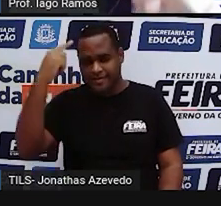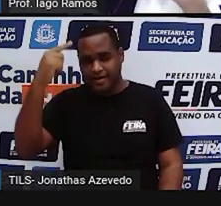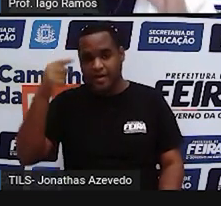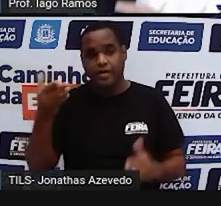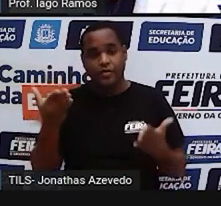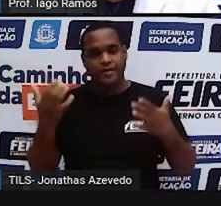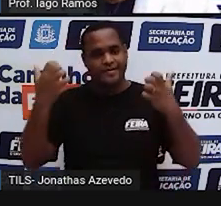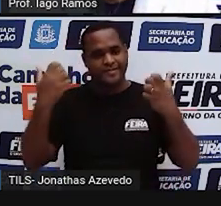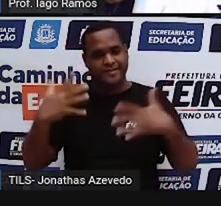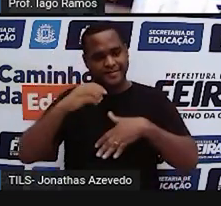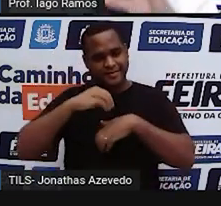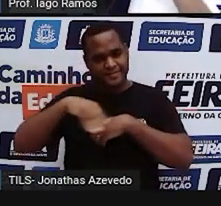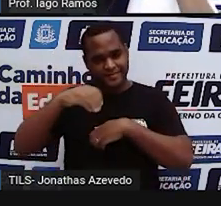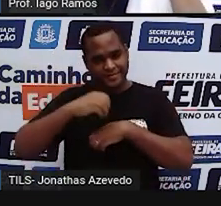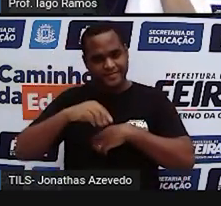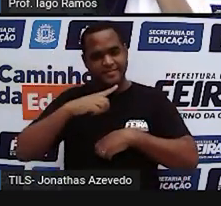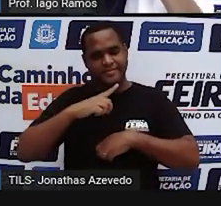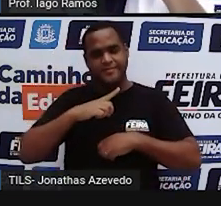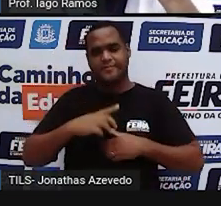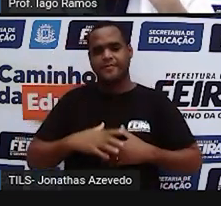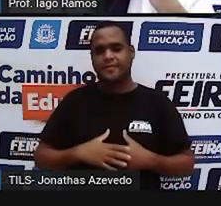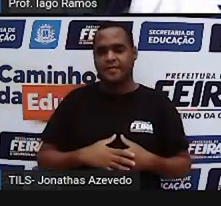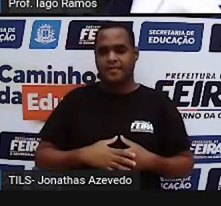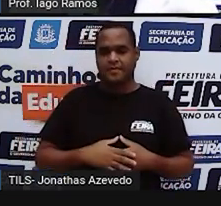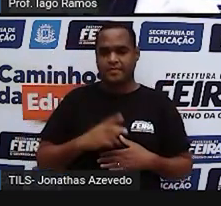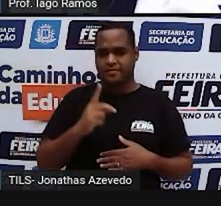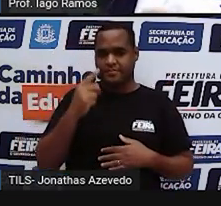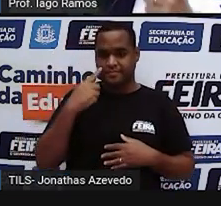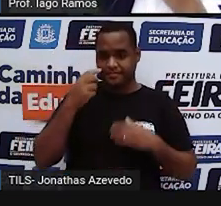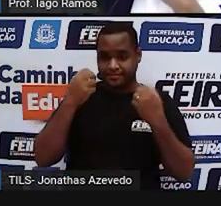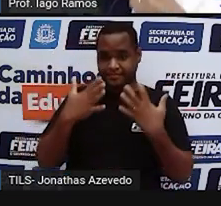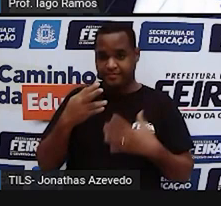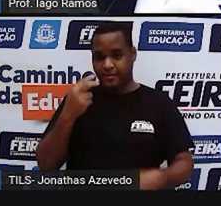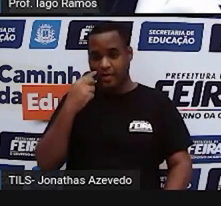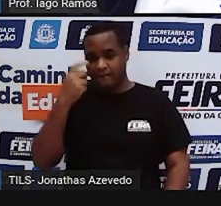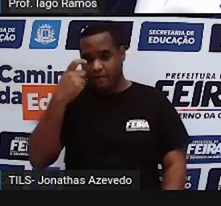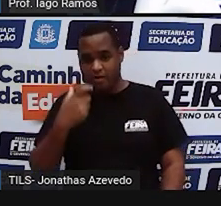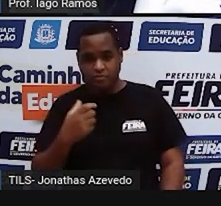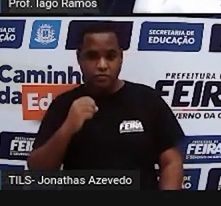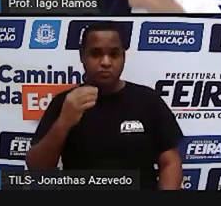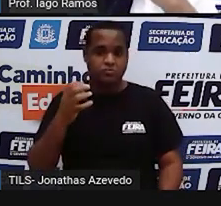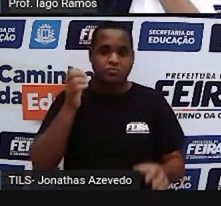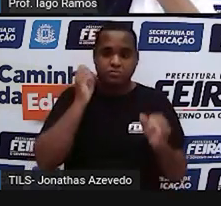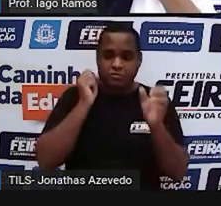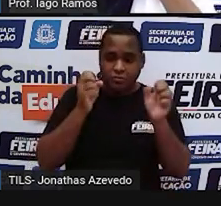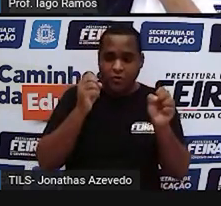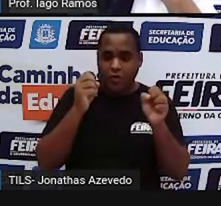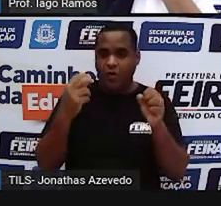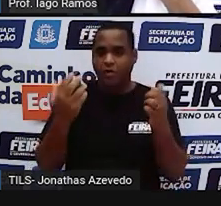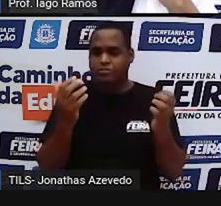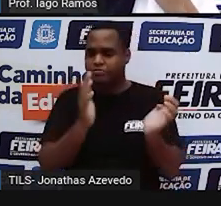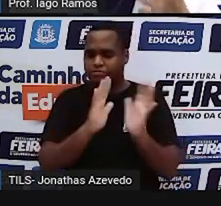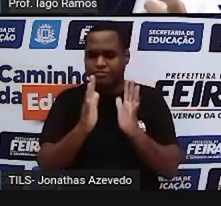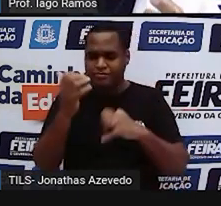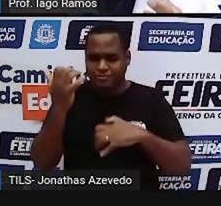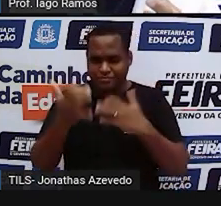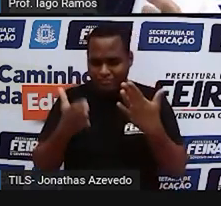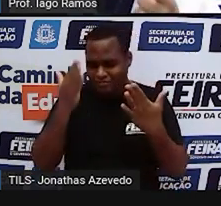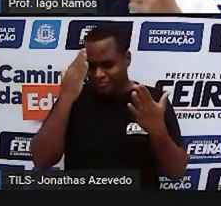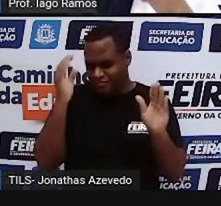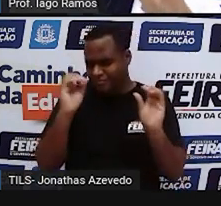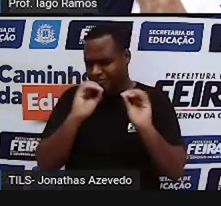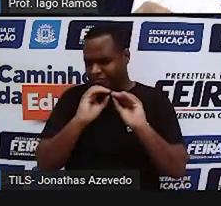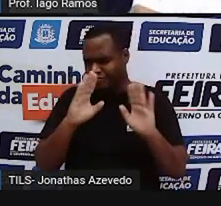trazendo nessa aula aqui ó você aí o que me ver o que me ouvir acredita